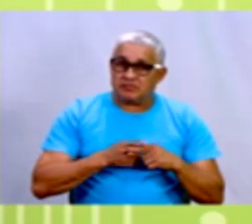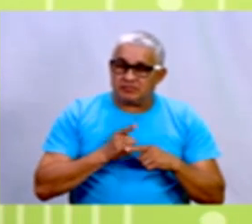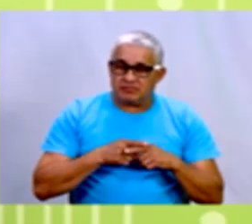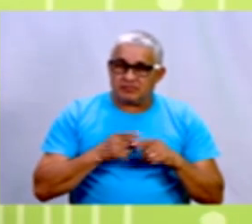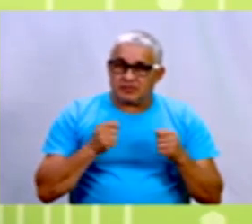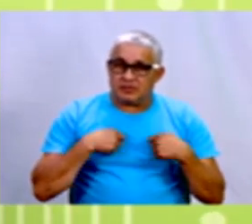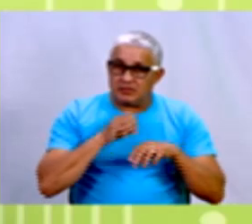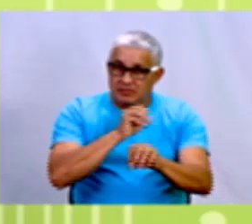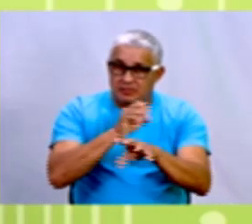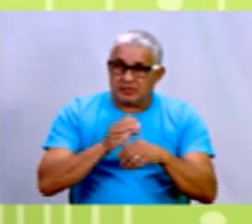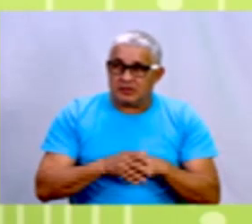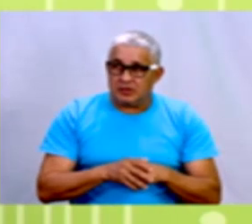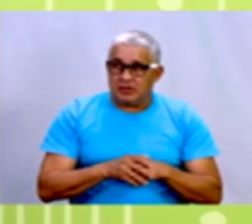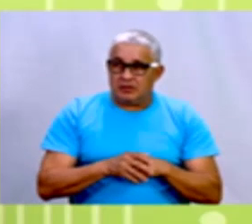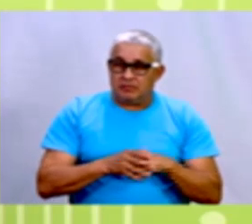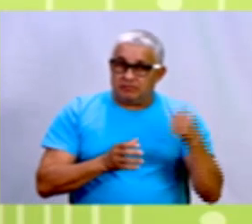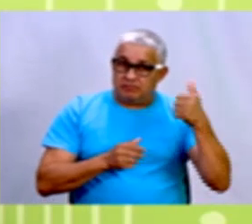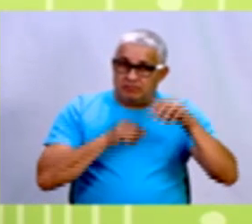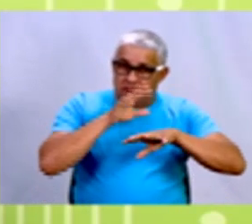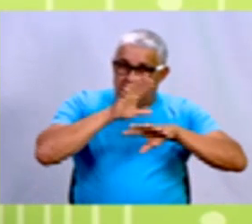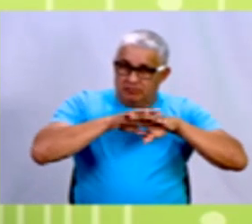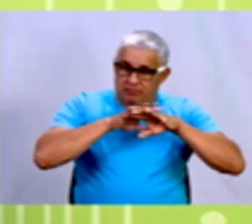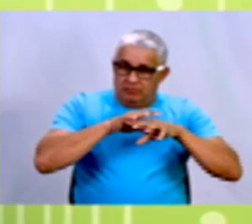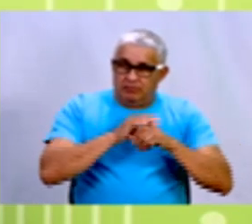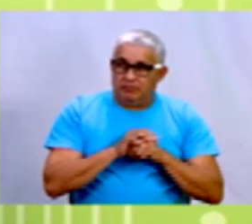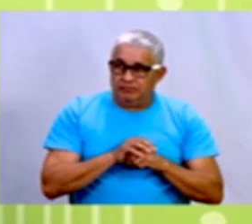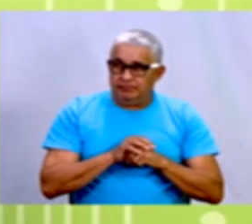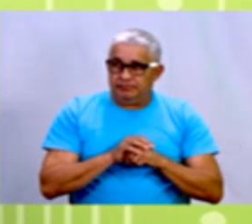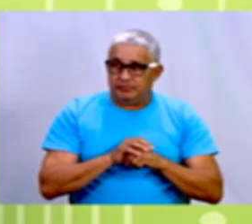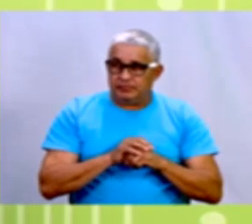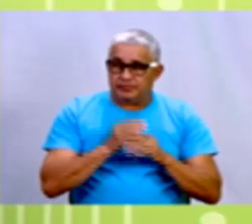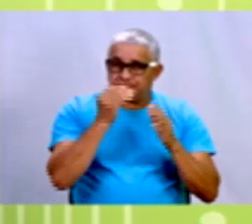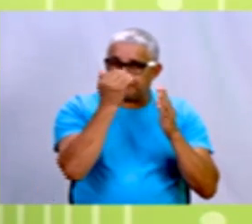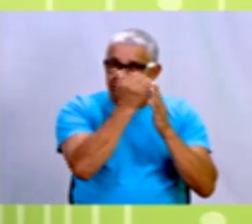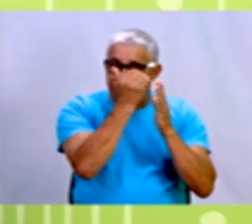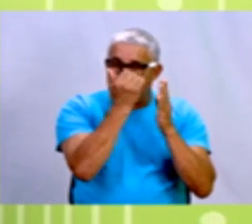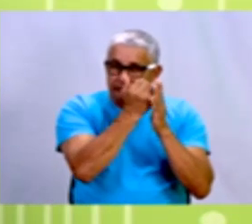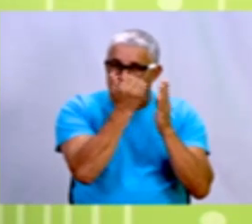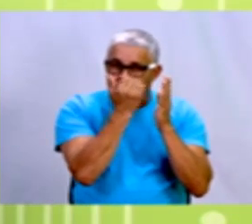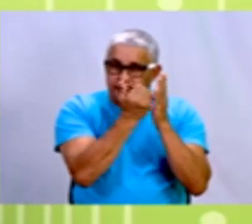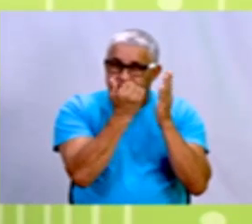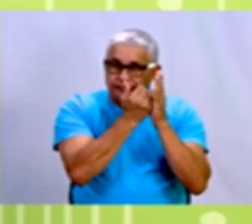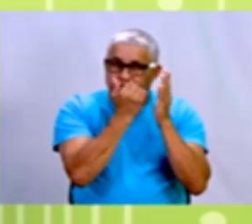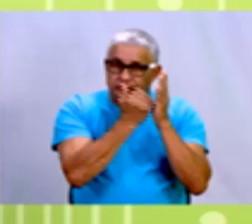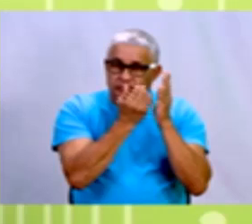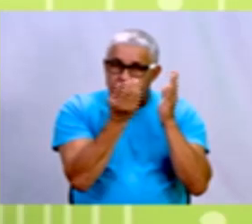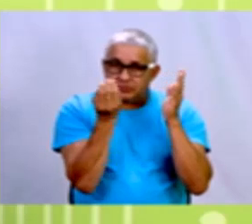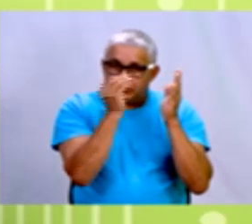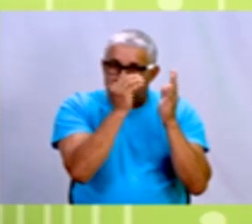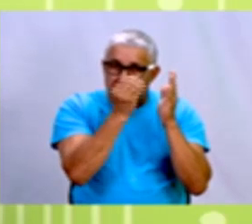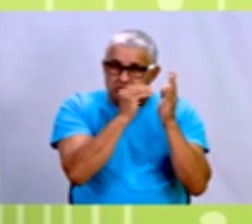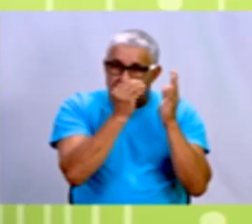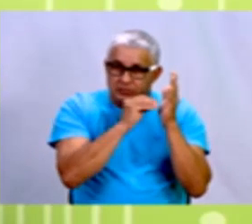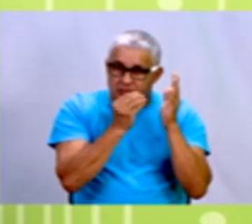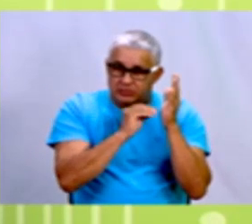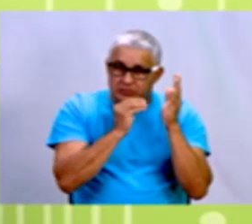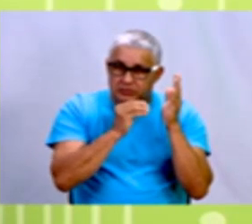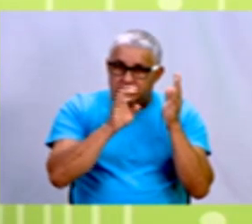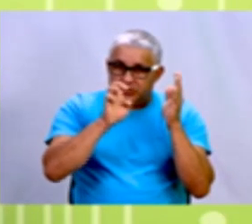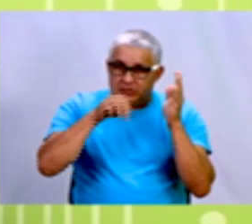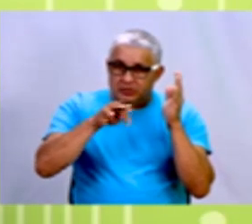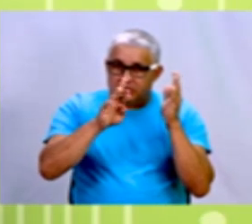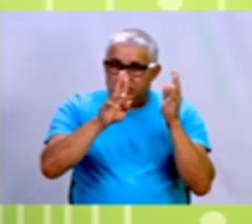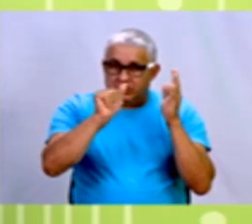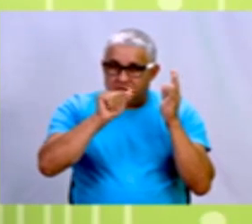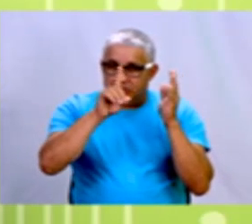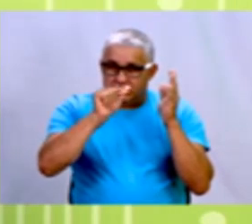Então, assim, vamos montar essa tabela. Tudo que for entrando, a gente vai dar um total, as entradas, o que a gente